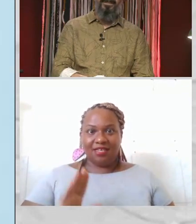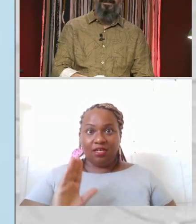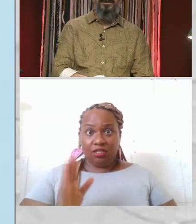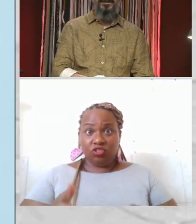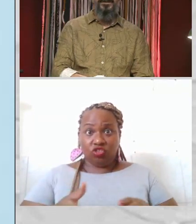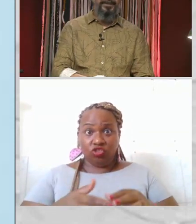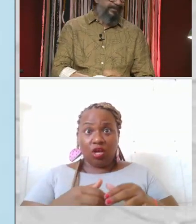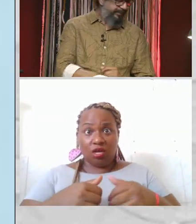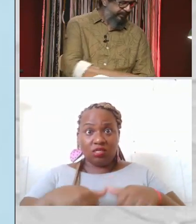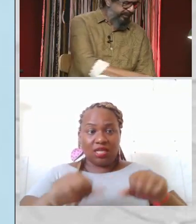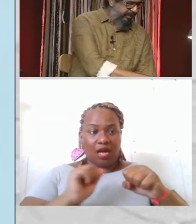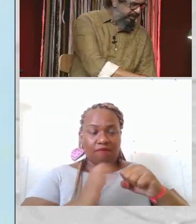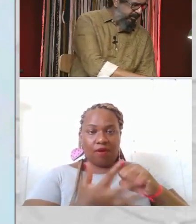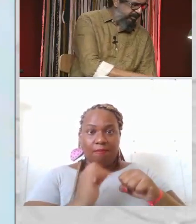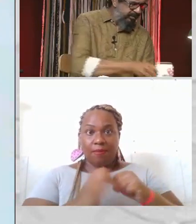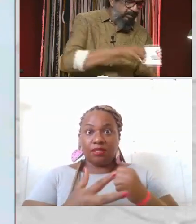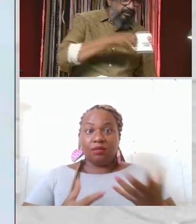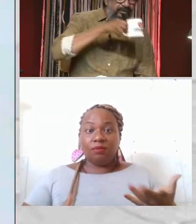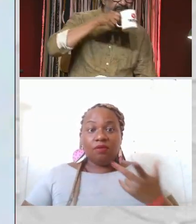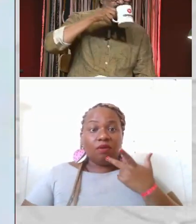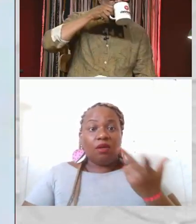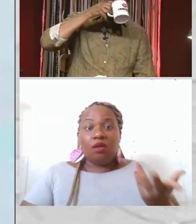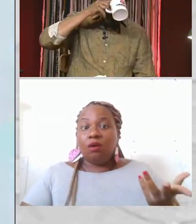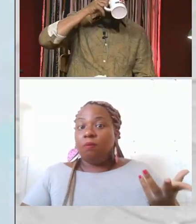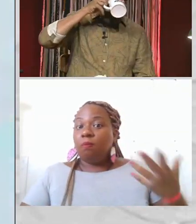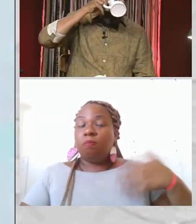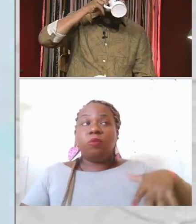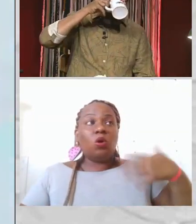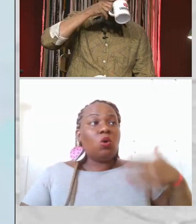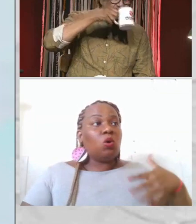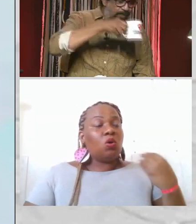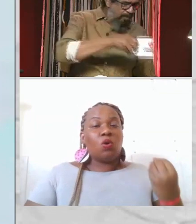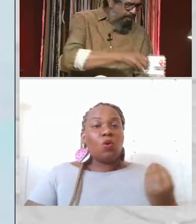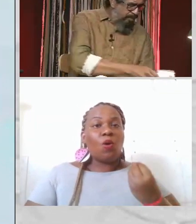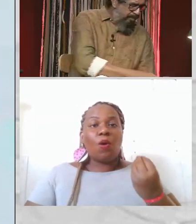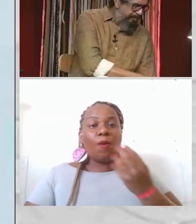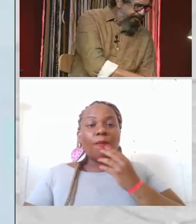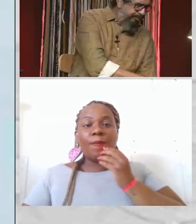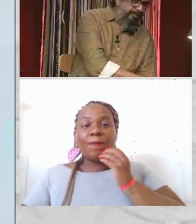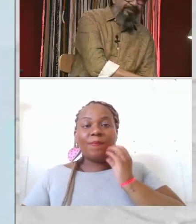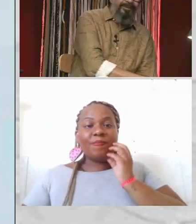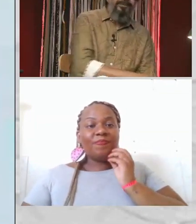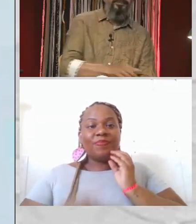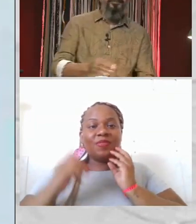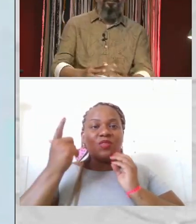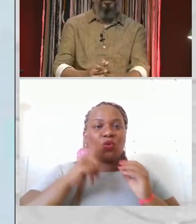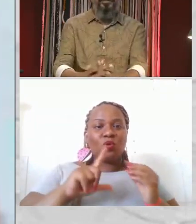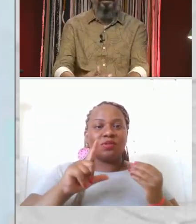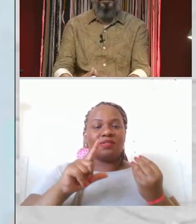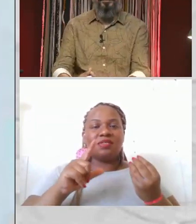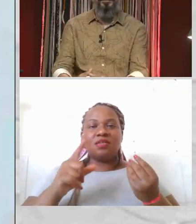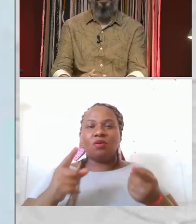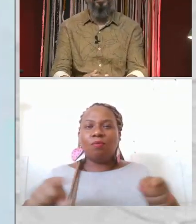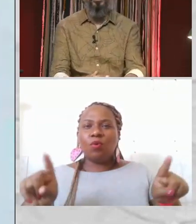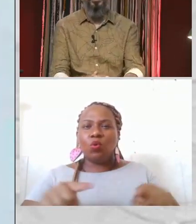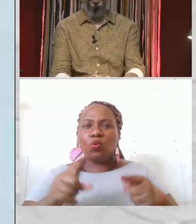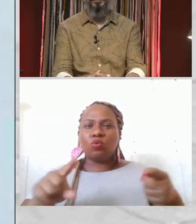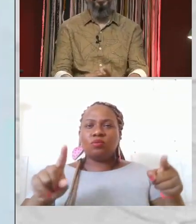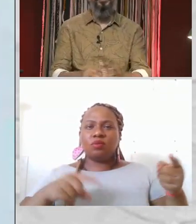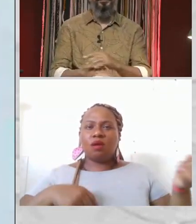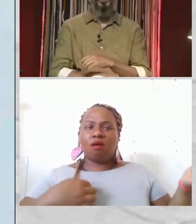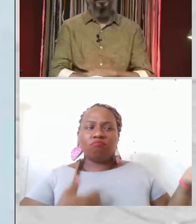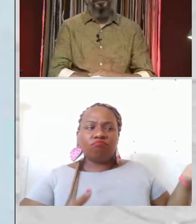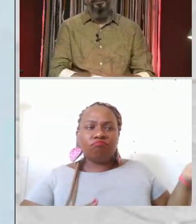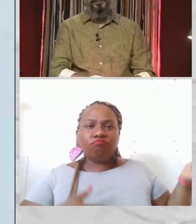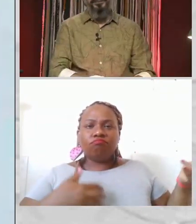meio, eu falei, poxa, agora eu não estou conseguindo fazer um make, botar música, pegar meus instrumentos, tocar,